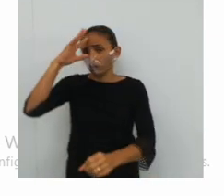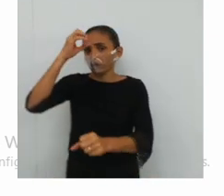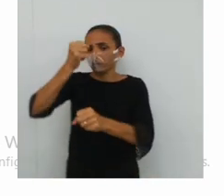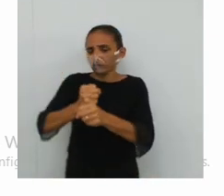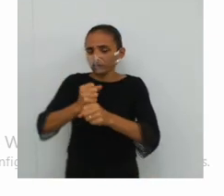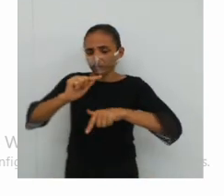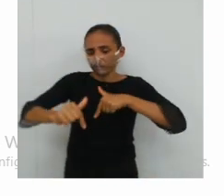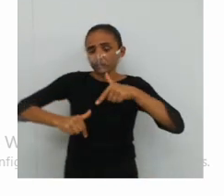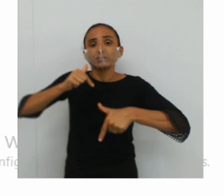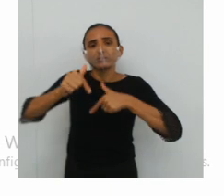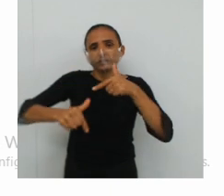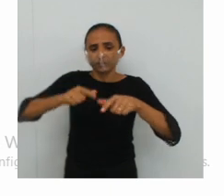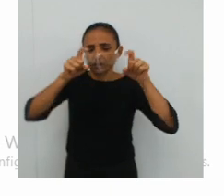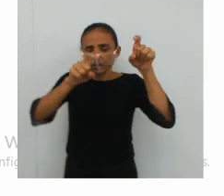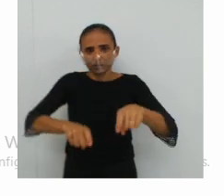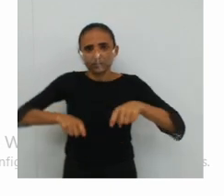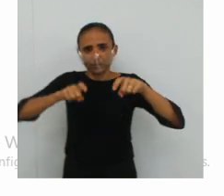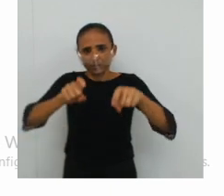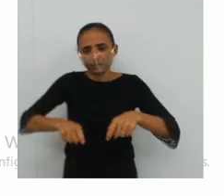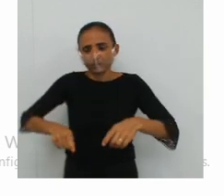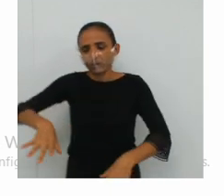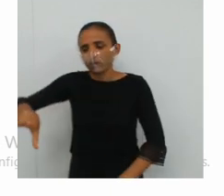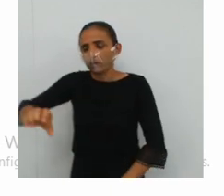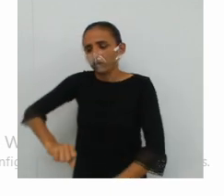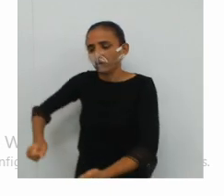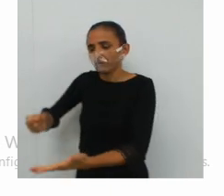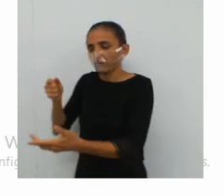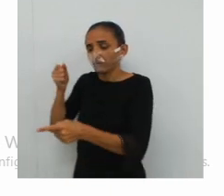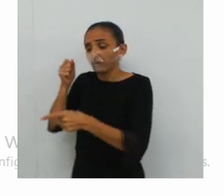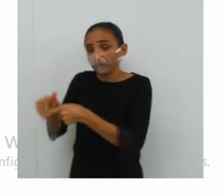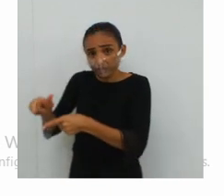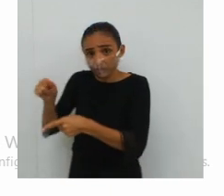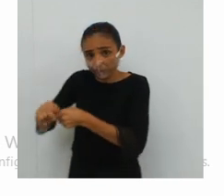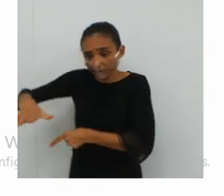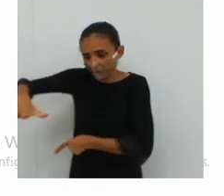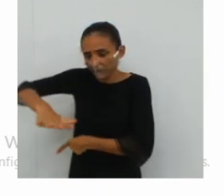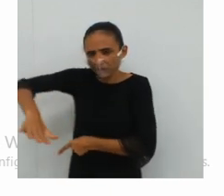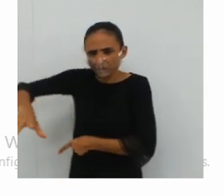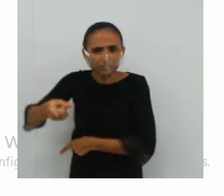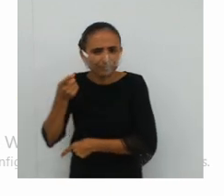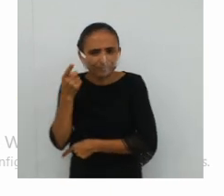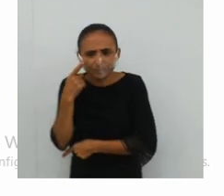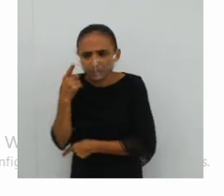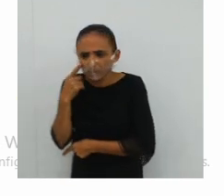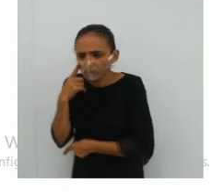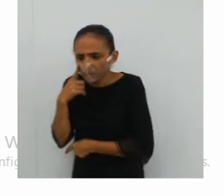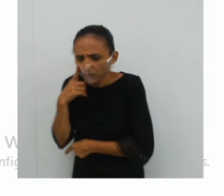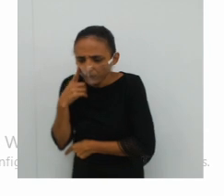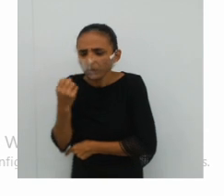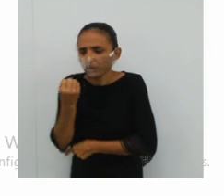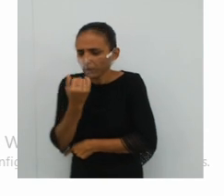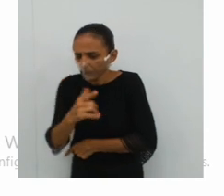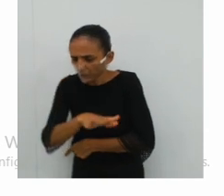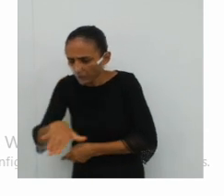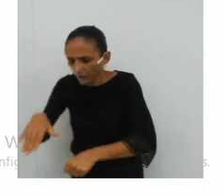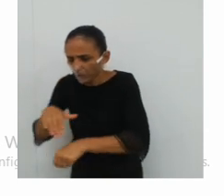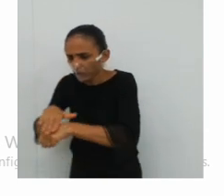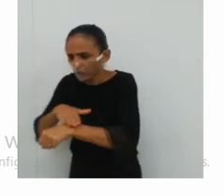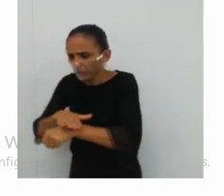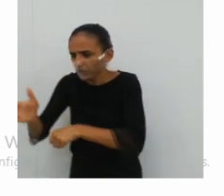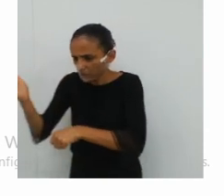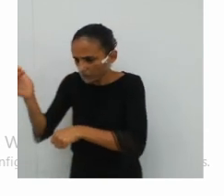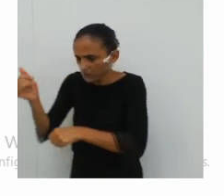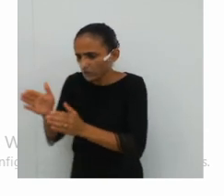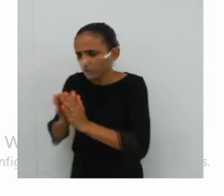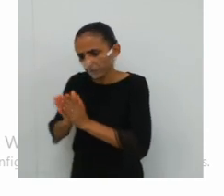trabalhador do campo, eu vou alugar uma terra, eu simplesmente vejo lá uma terra ociosa, falo com o dono da terra e